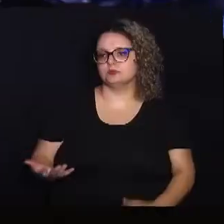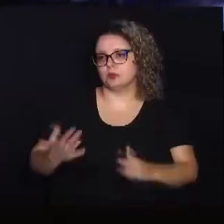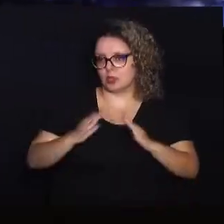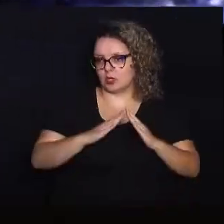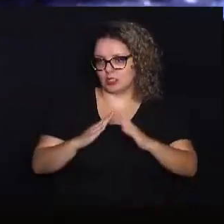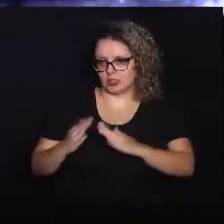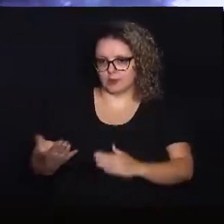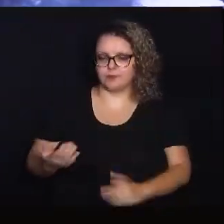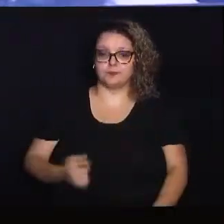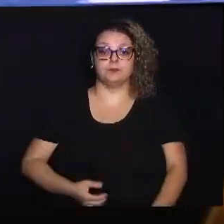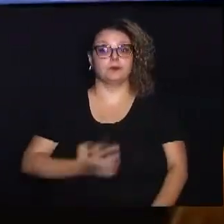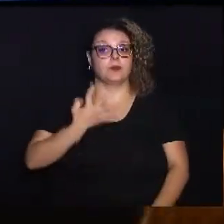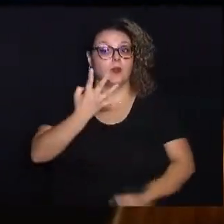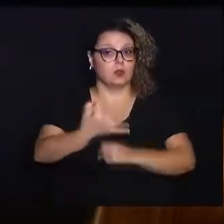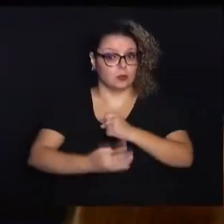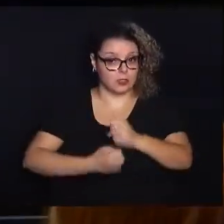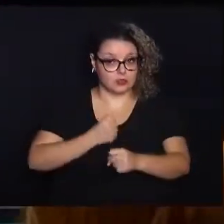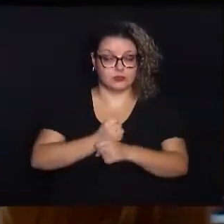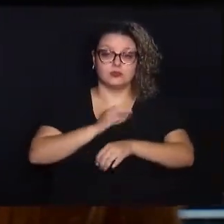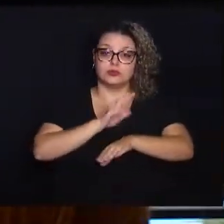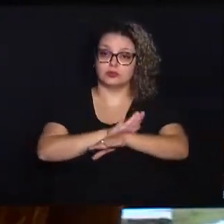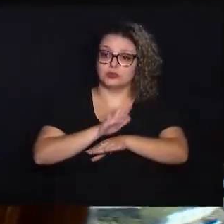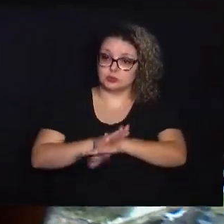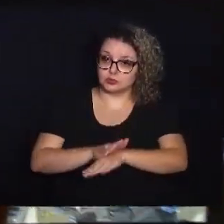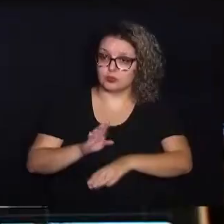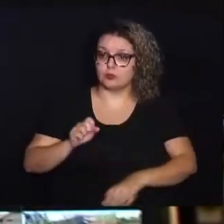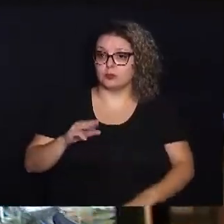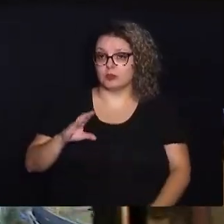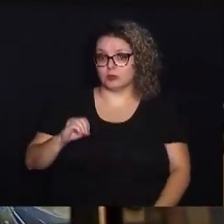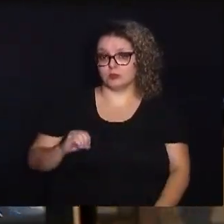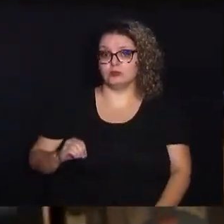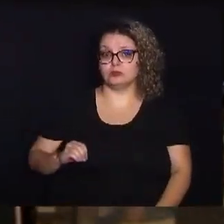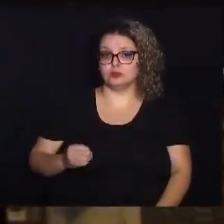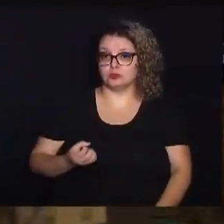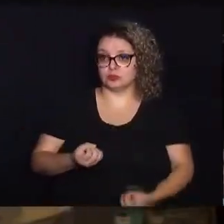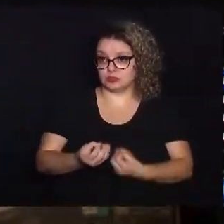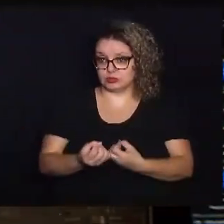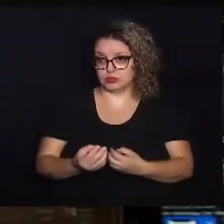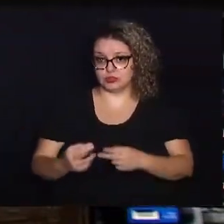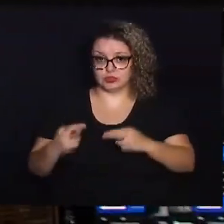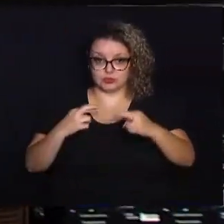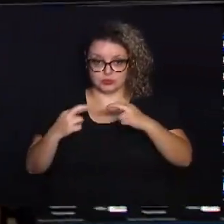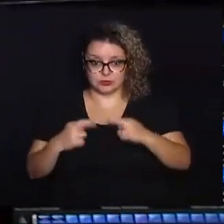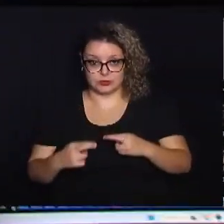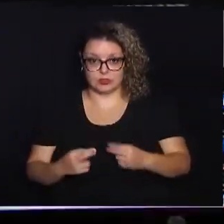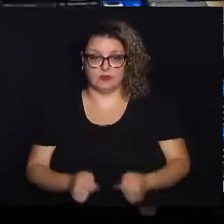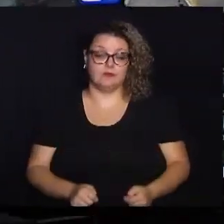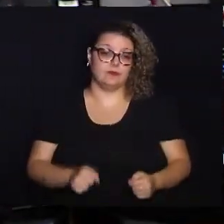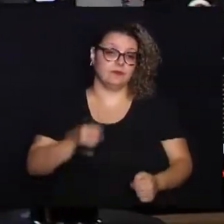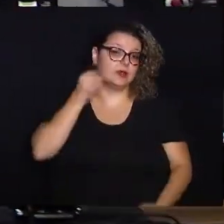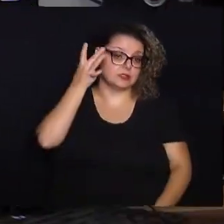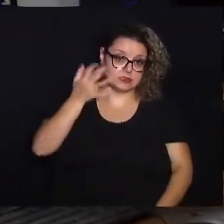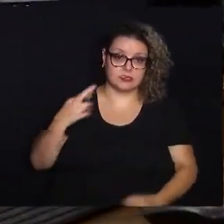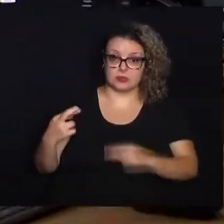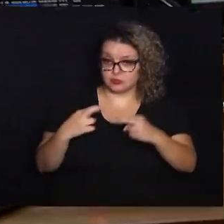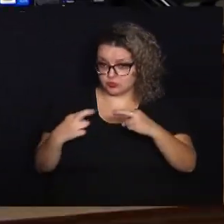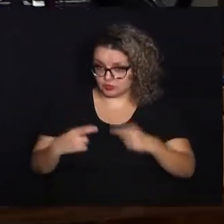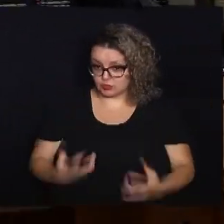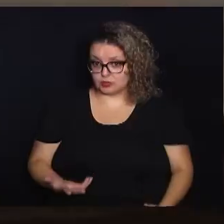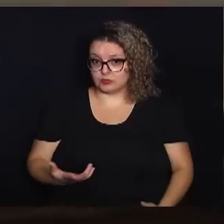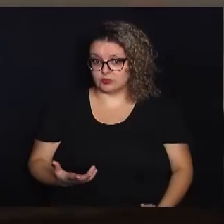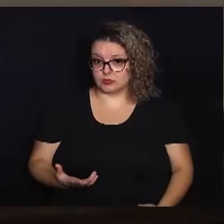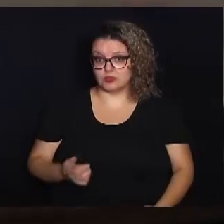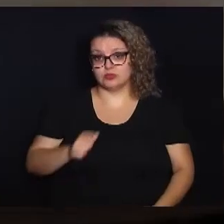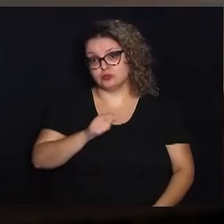residencial e conta que há 4 anos colabora com o banco de dados de monitoramento facilitando as investigações